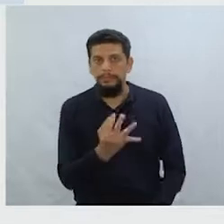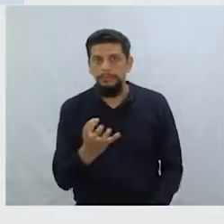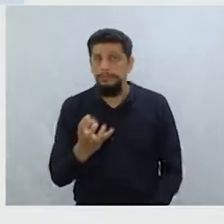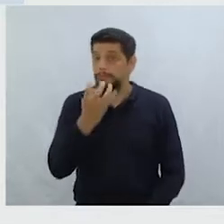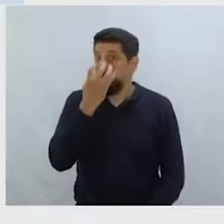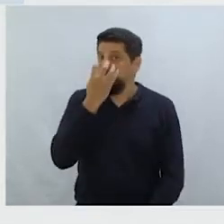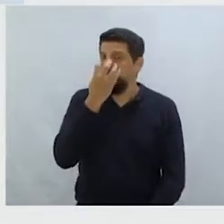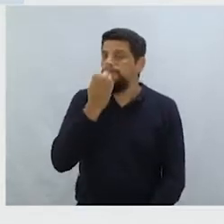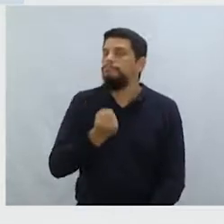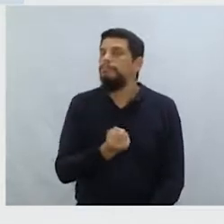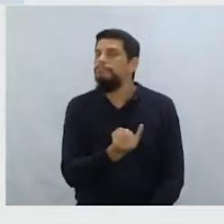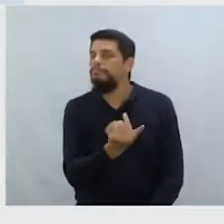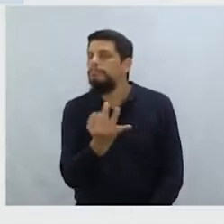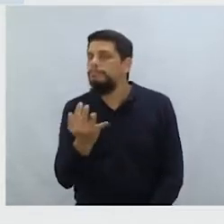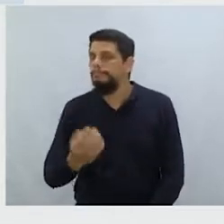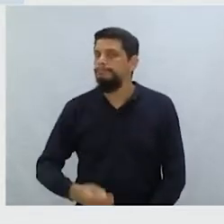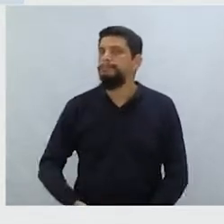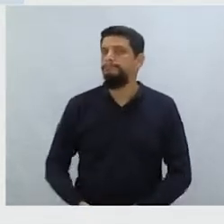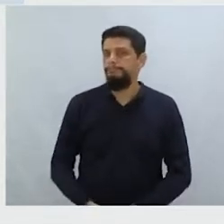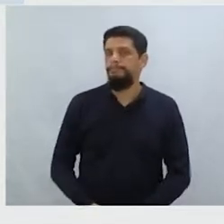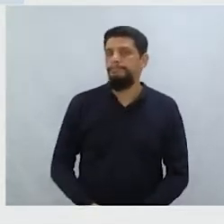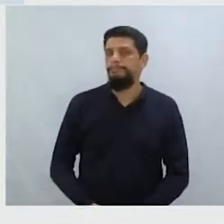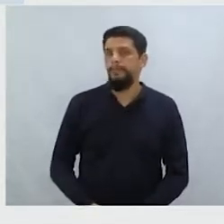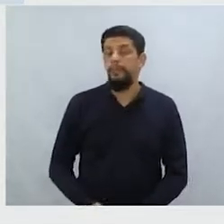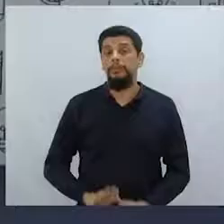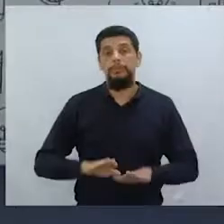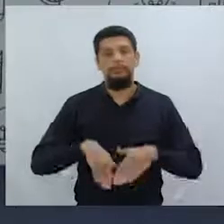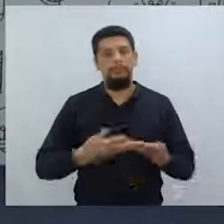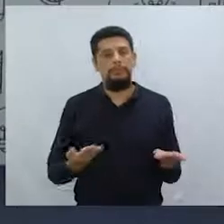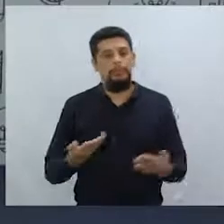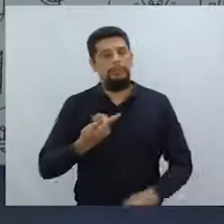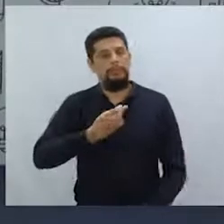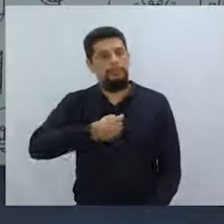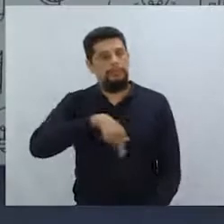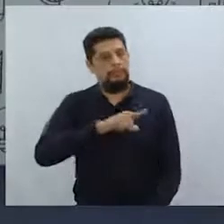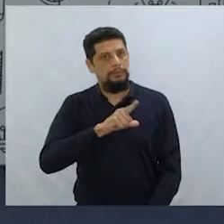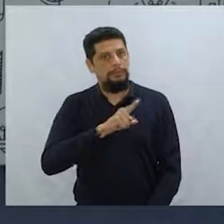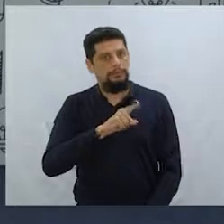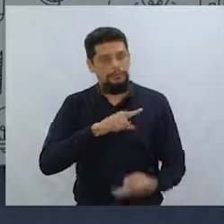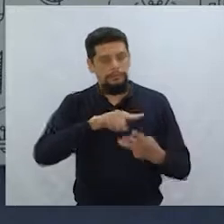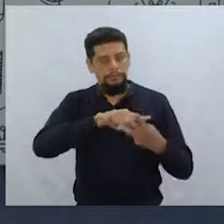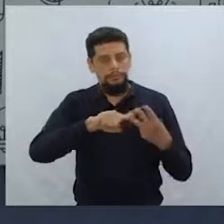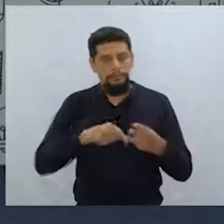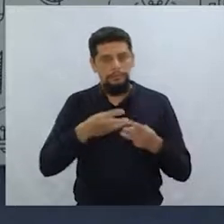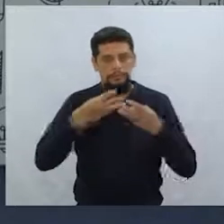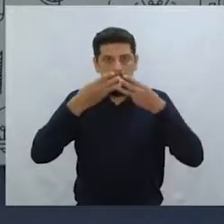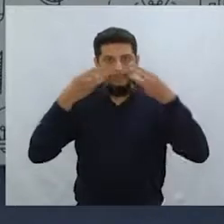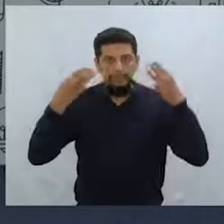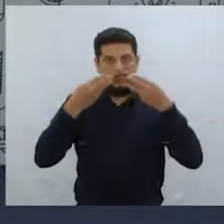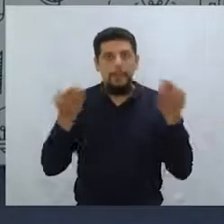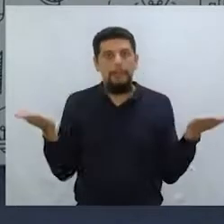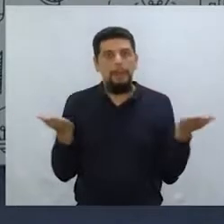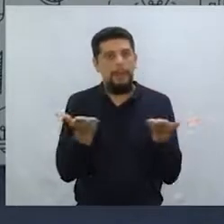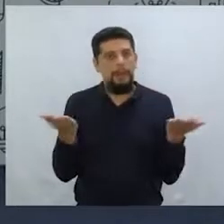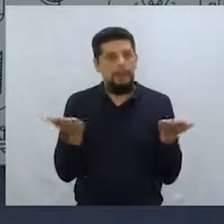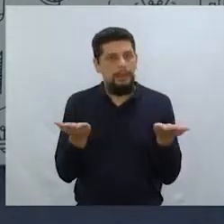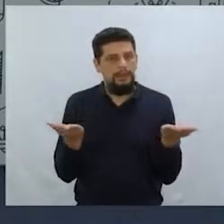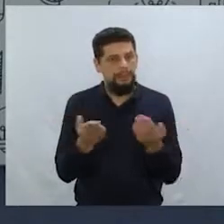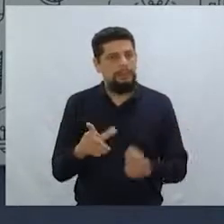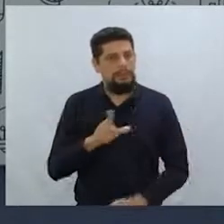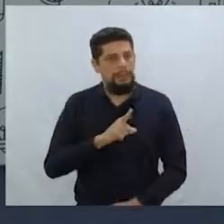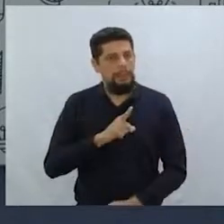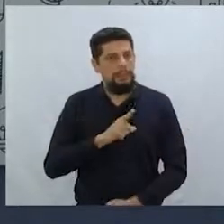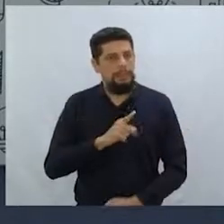chegar na mesma quantidade de cachorro? Então, nós temos três gatos, mas agora nós queremos